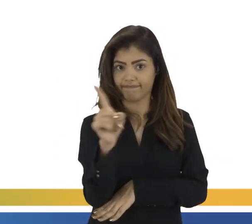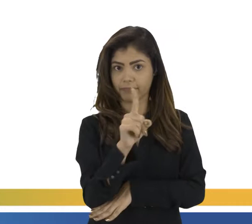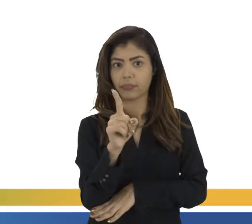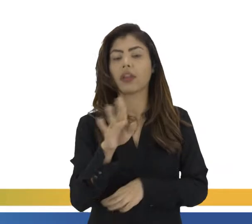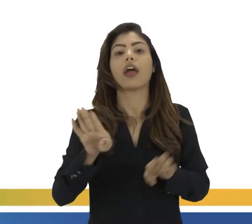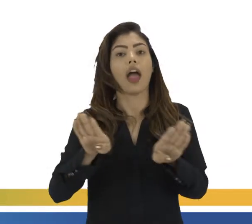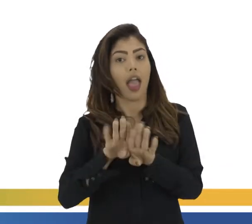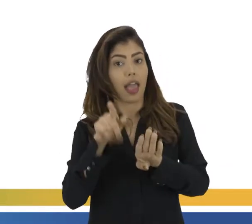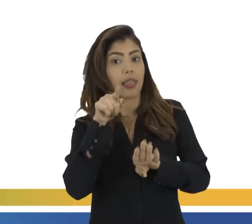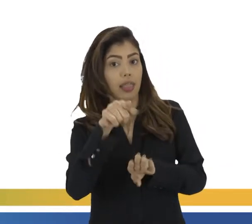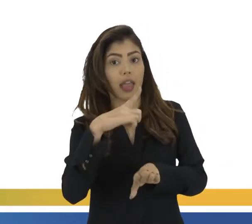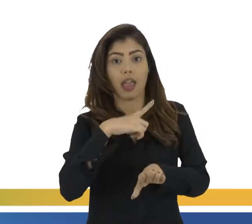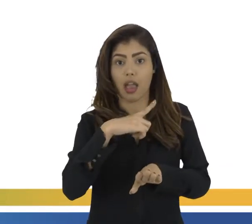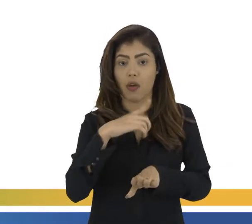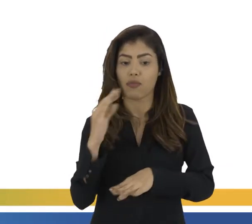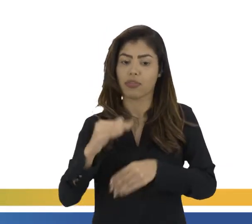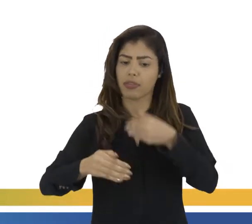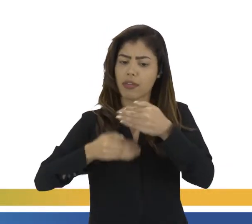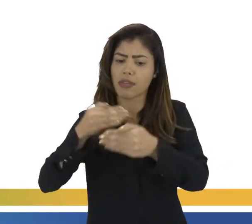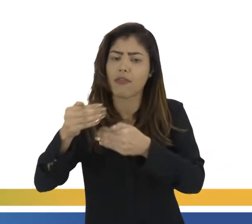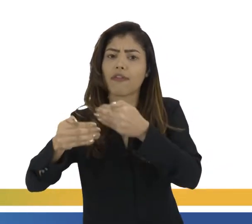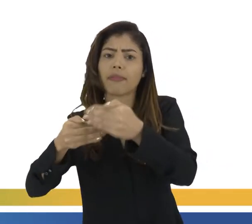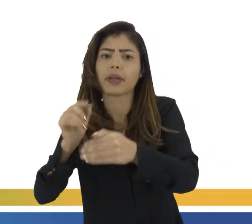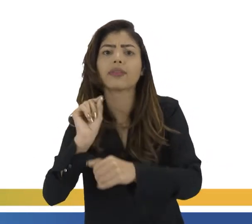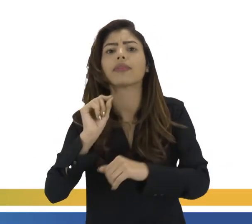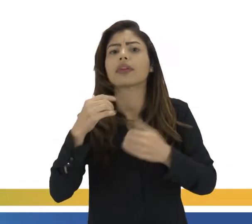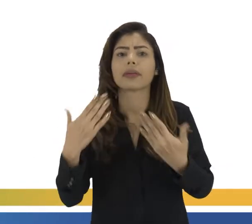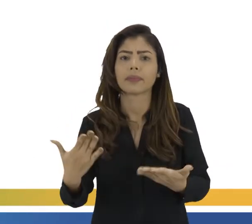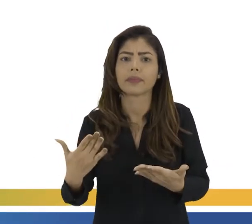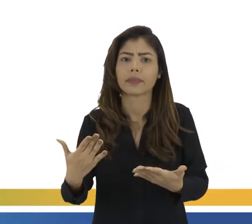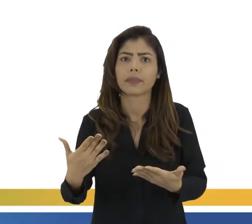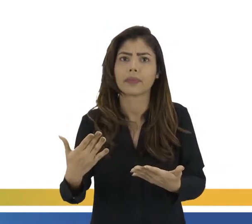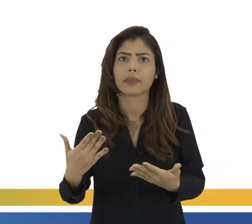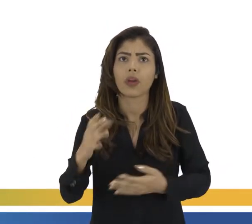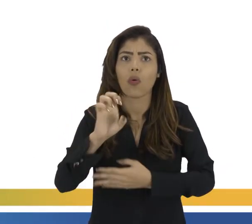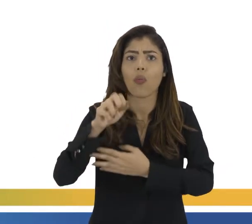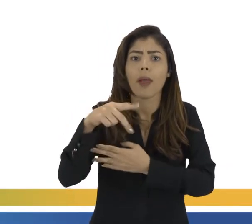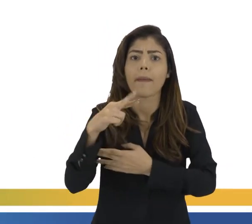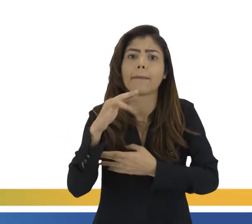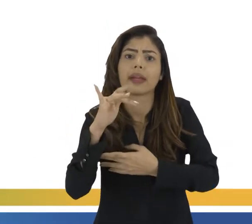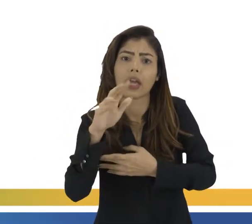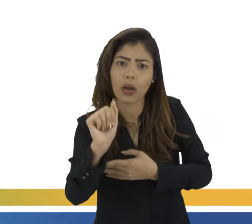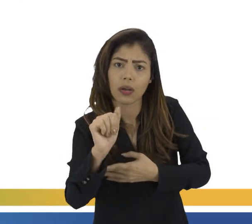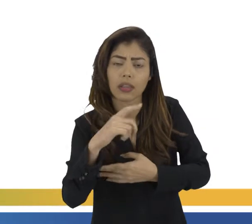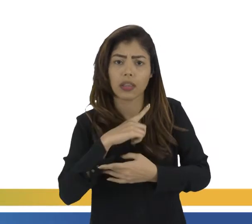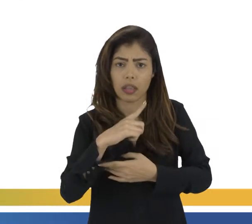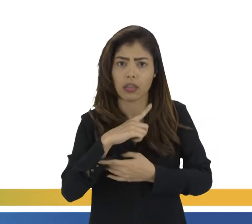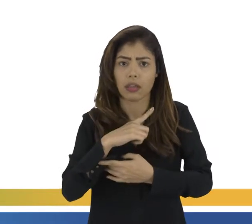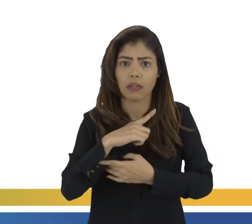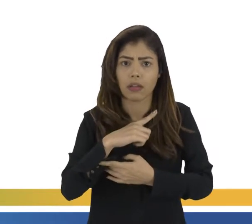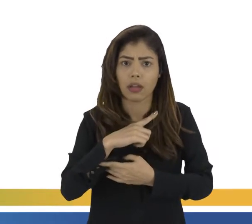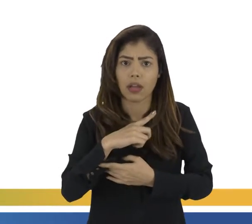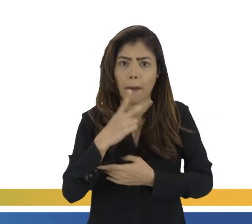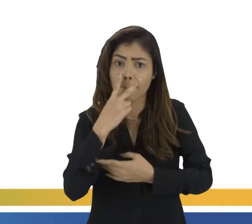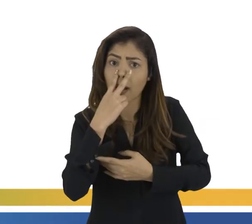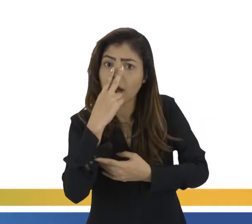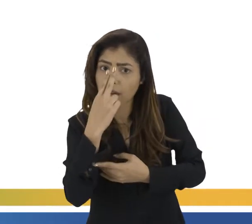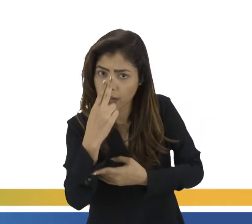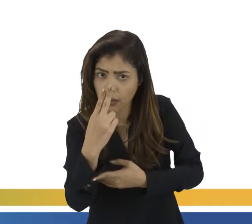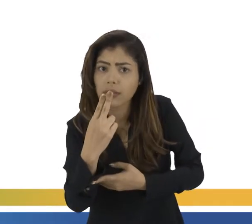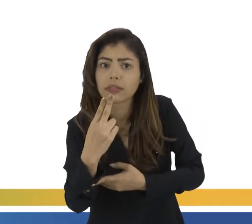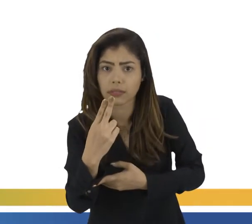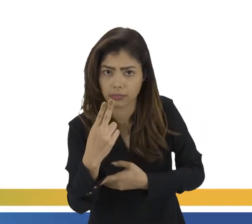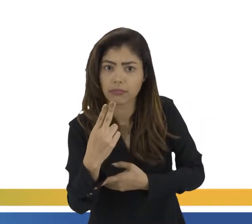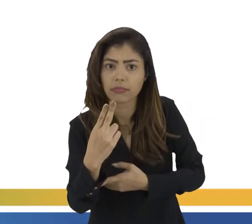desenvolvimento direto é o desenvolvimento que o embrião, ele é parecido,